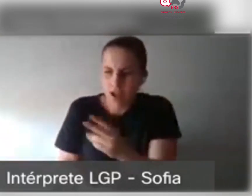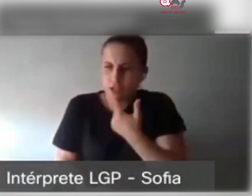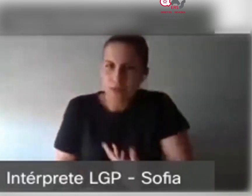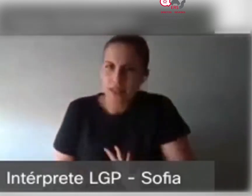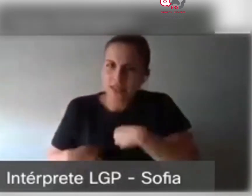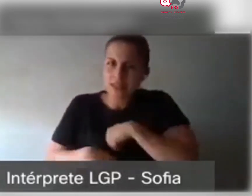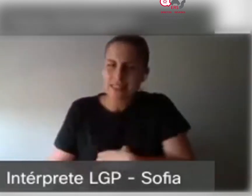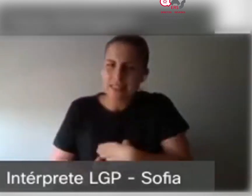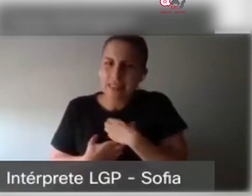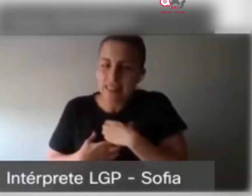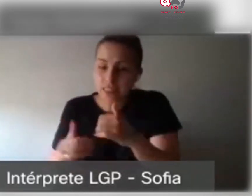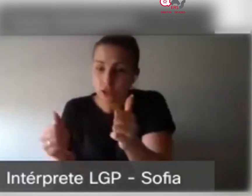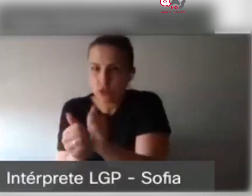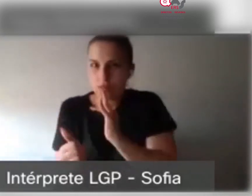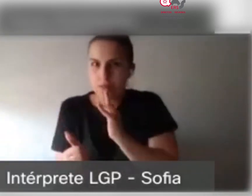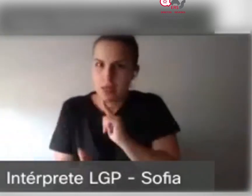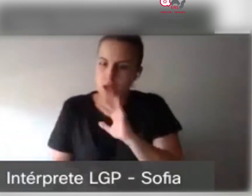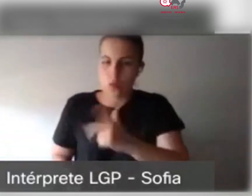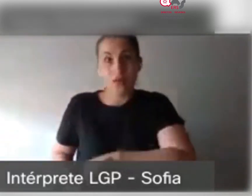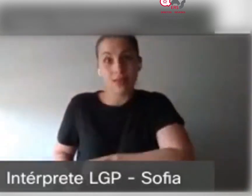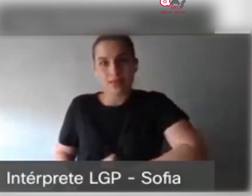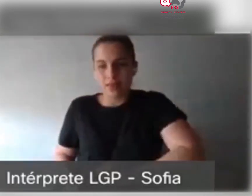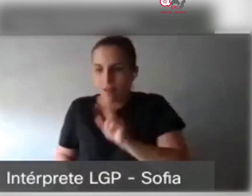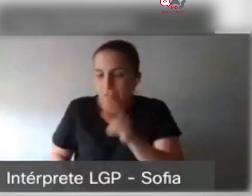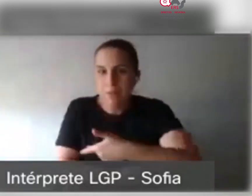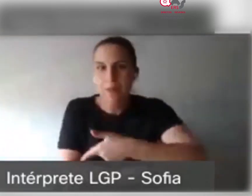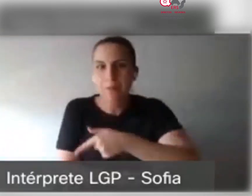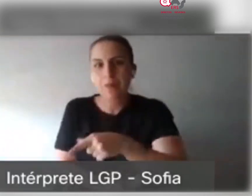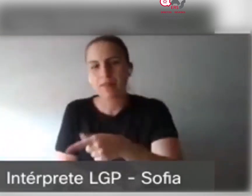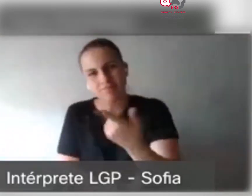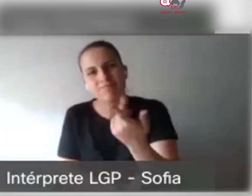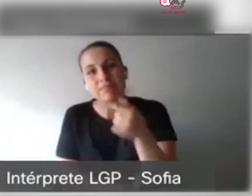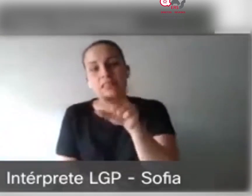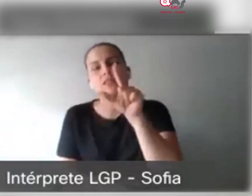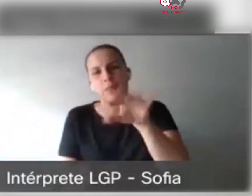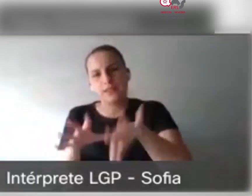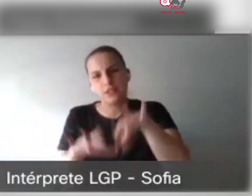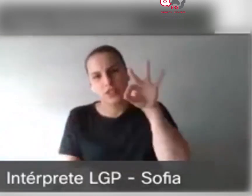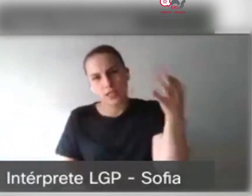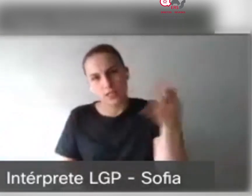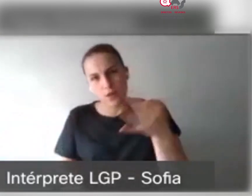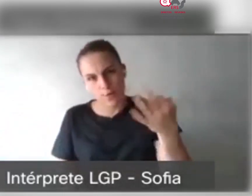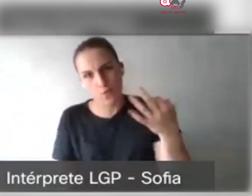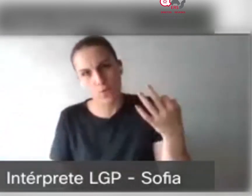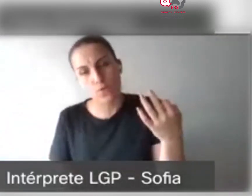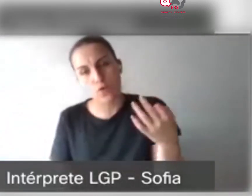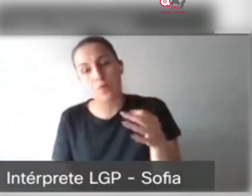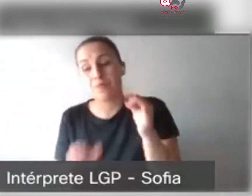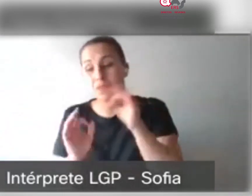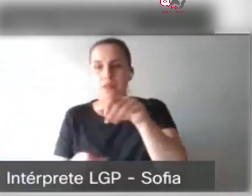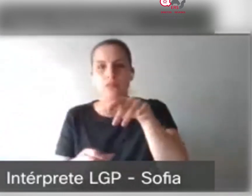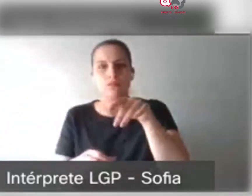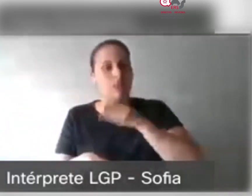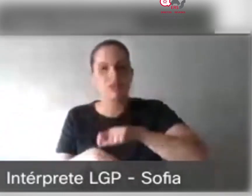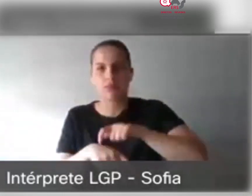experiência e estivesse com a mãe no momento da ecografia. E, portanto, também nesses momentos admitiu-se uma exceção portanto, mesmo nas piores fases